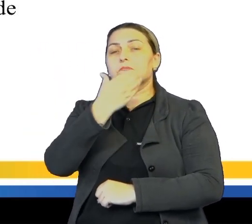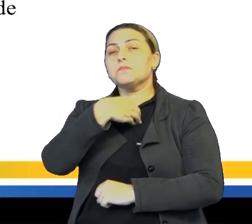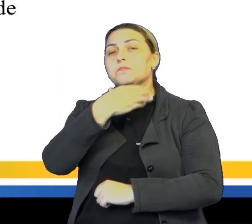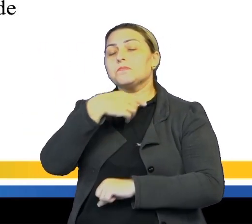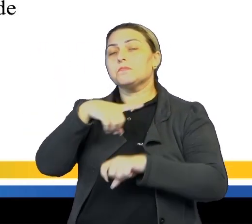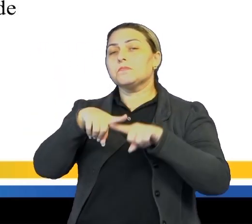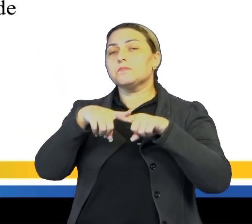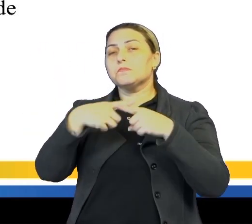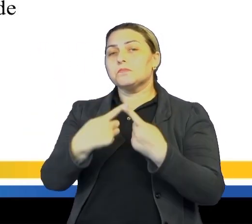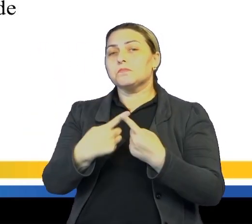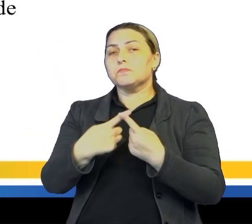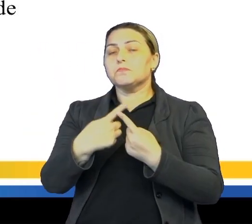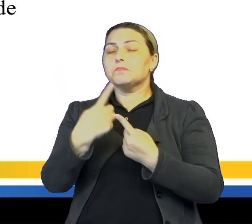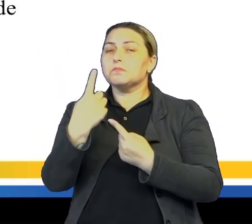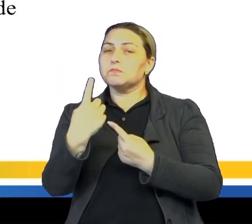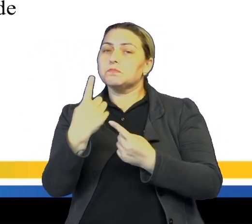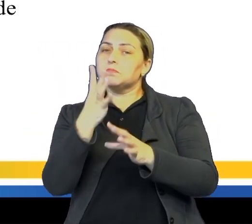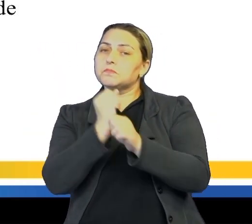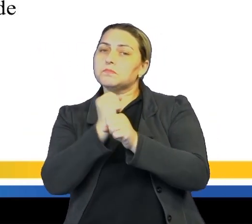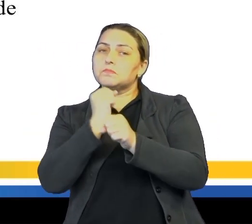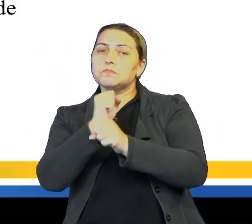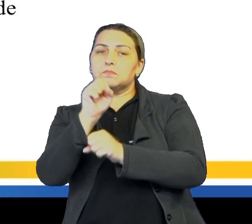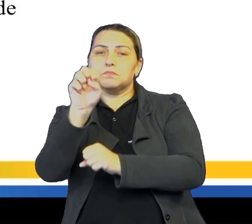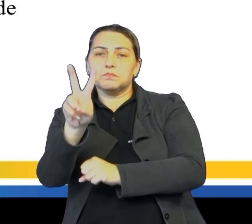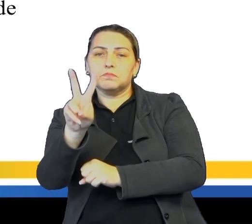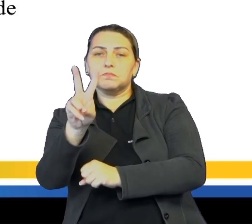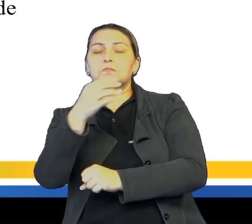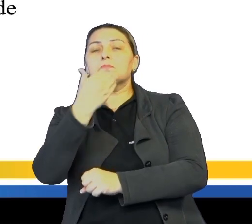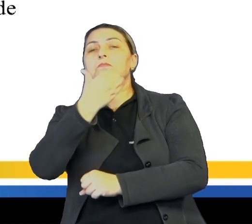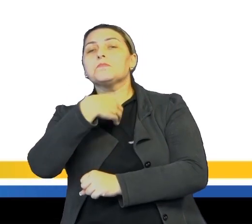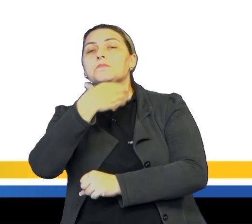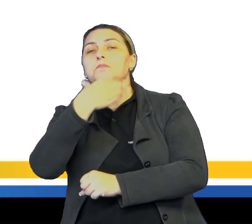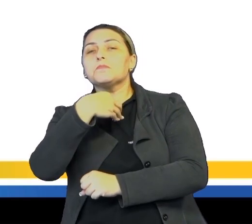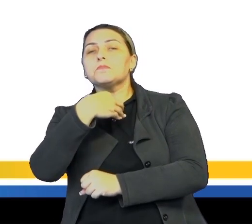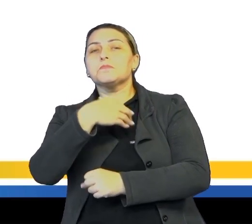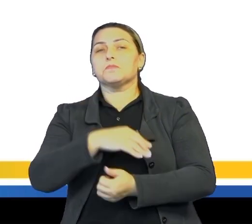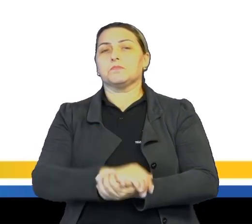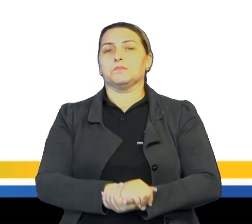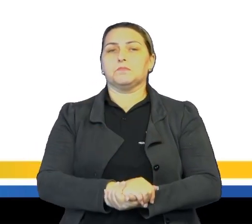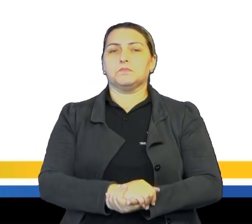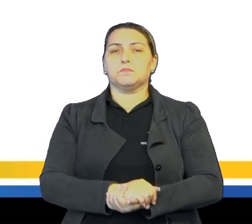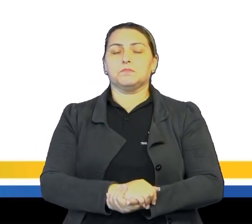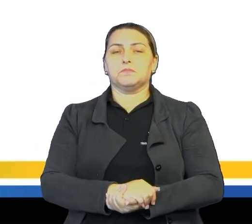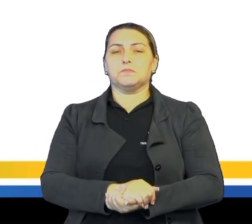mais outra maçã no total eu vou ter duas maçãs